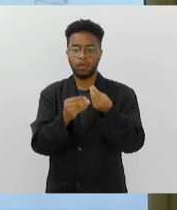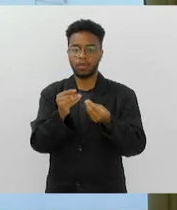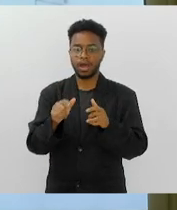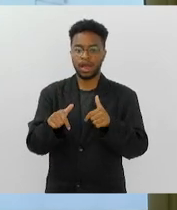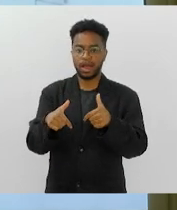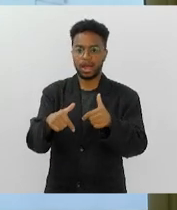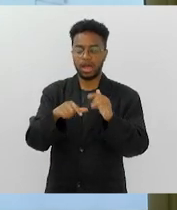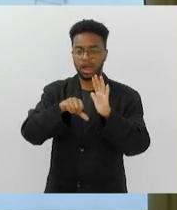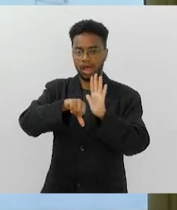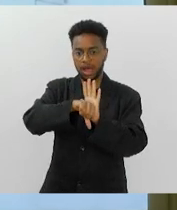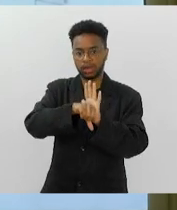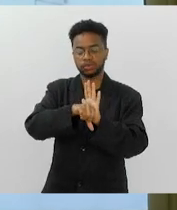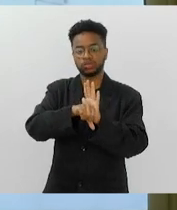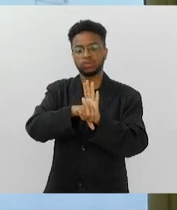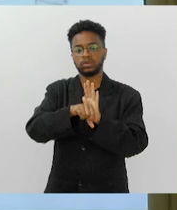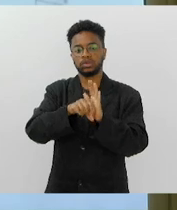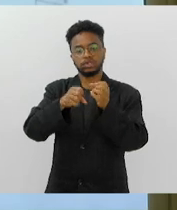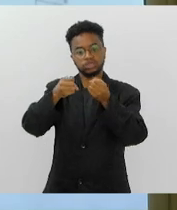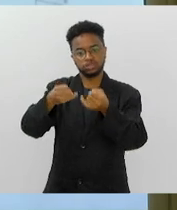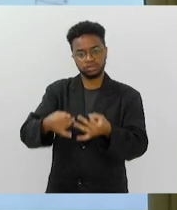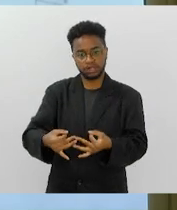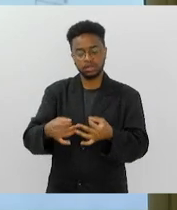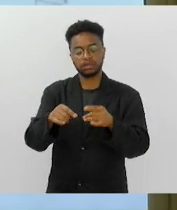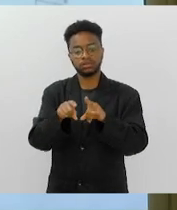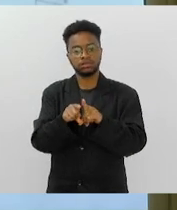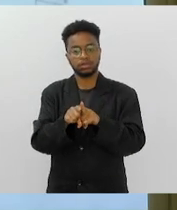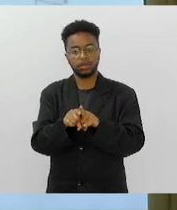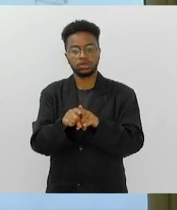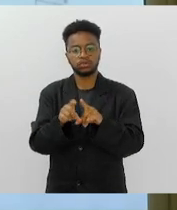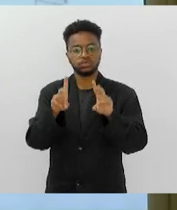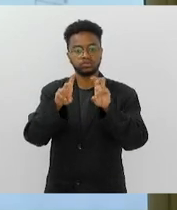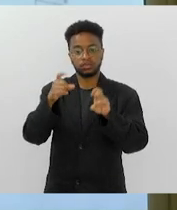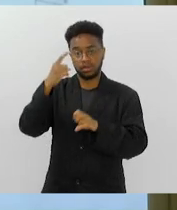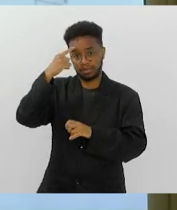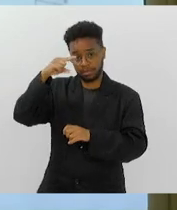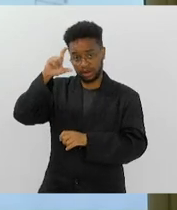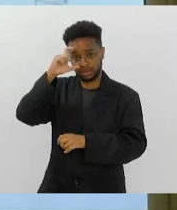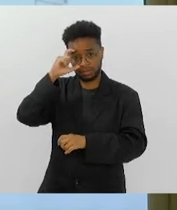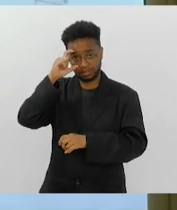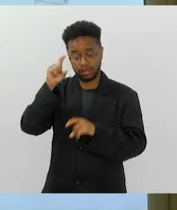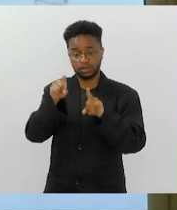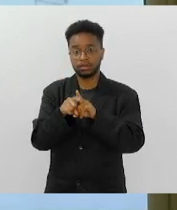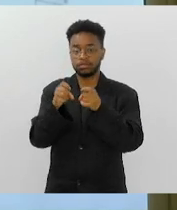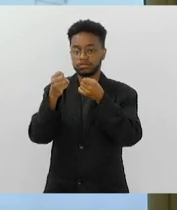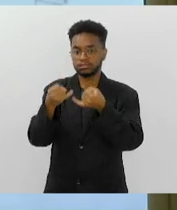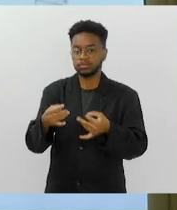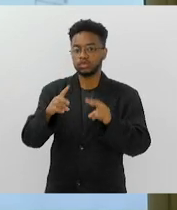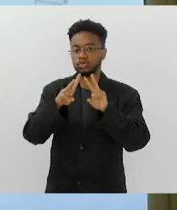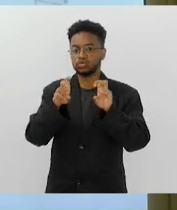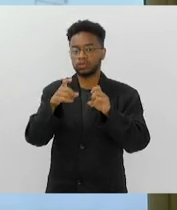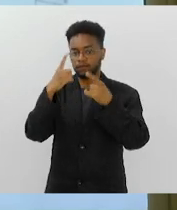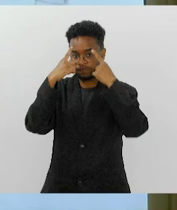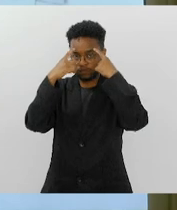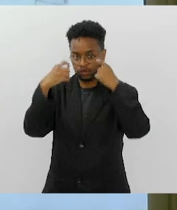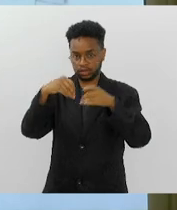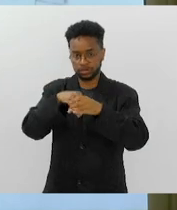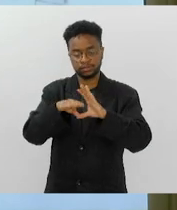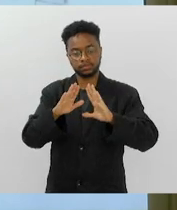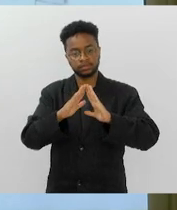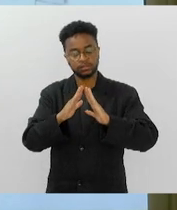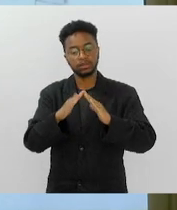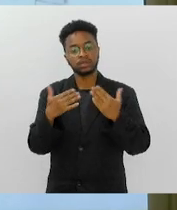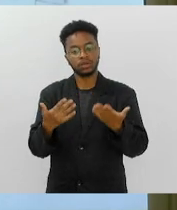cada... Maria da Penha leva a violência doméstica, então cada unidade da PEMAC vai lá na